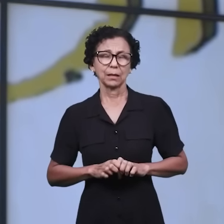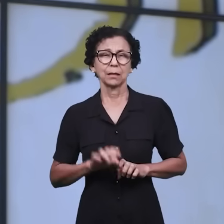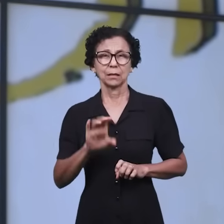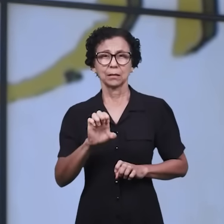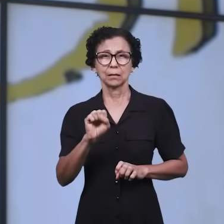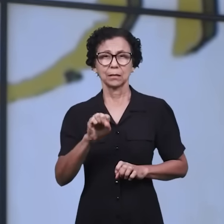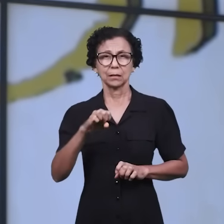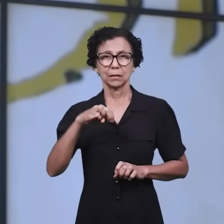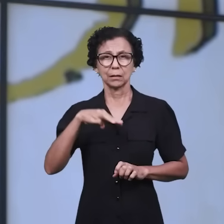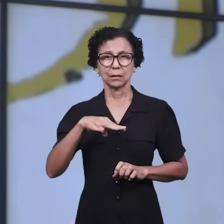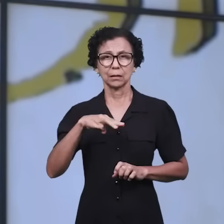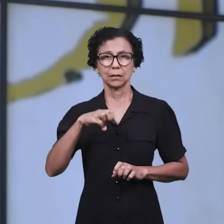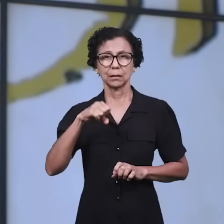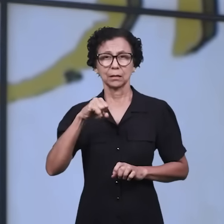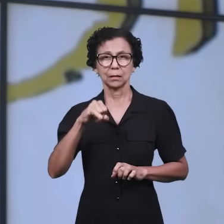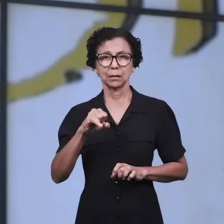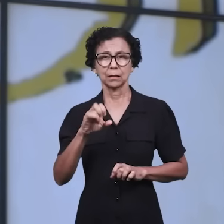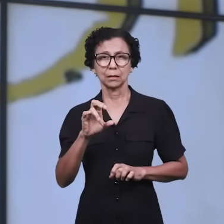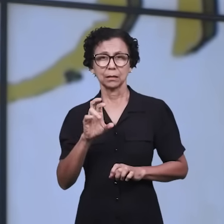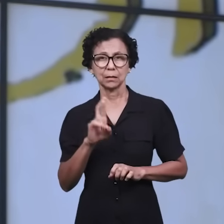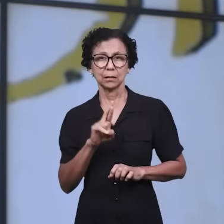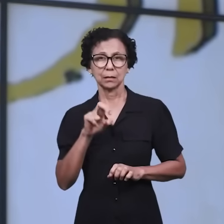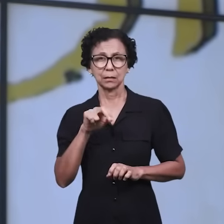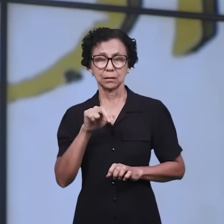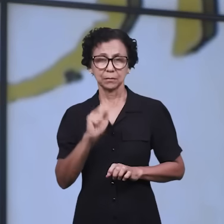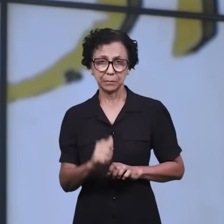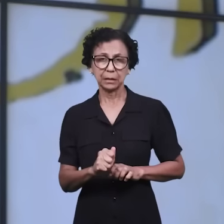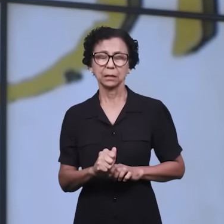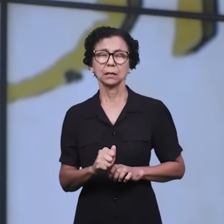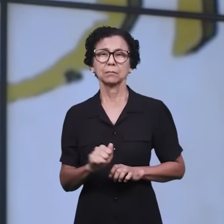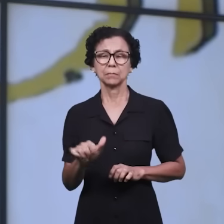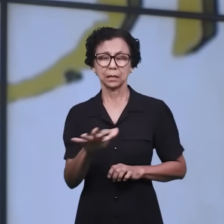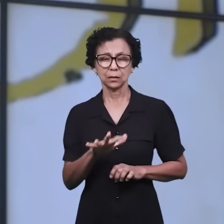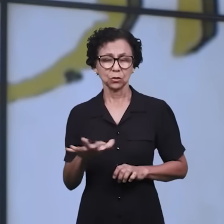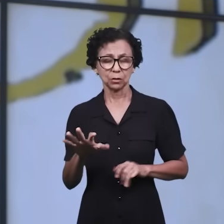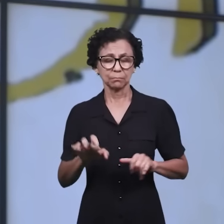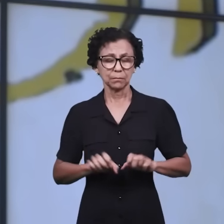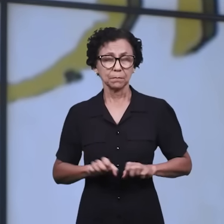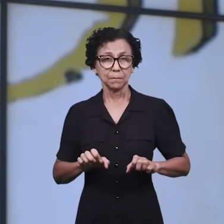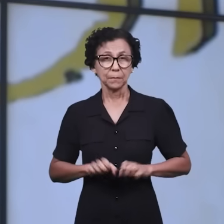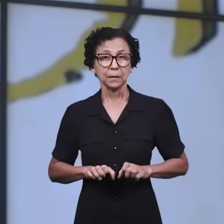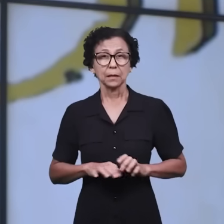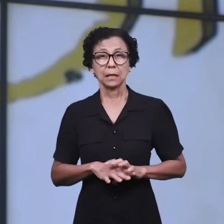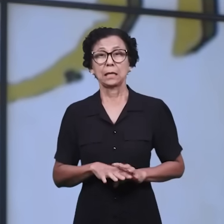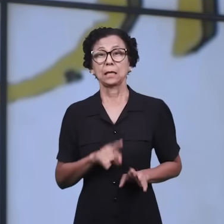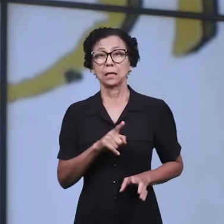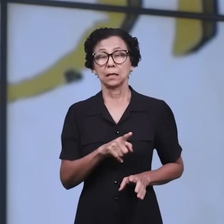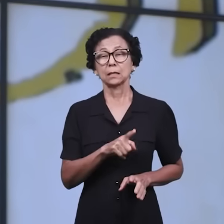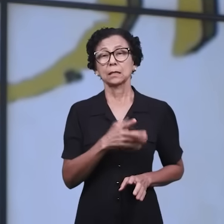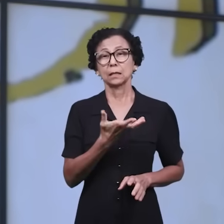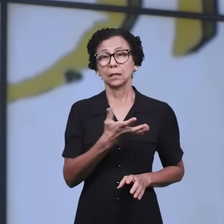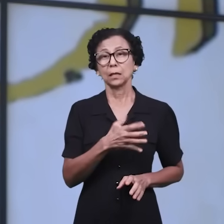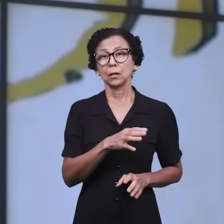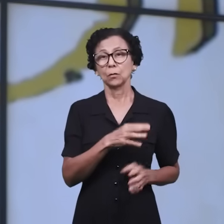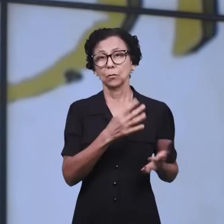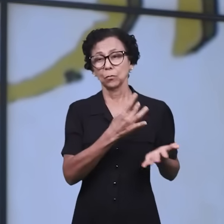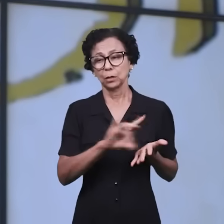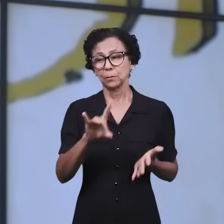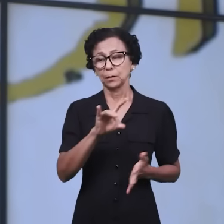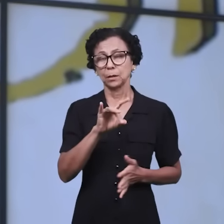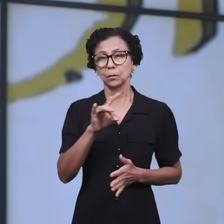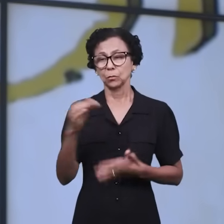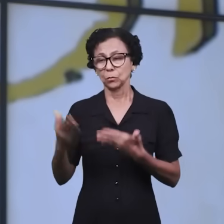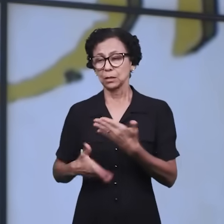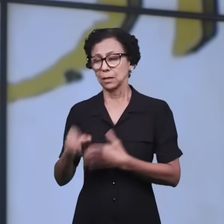o testemunho da palavra. Exato. A estrutura já estava estabelecida, as cartas. Depois ela é escondida, no tempo da Igreja Imperial e